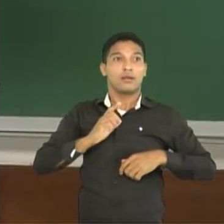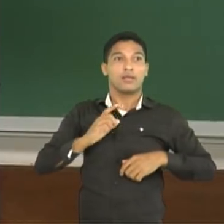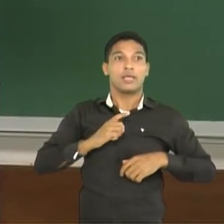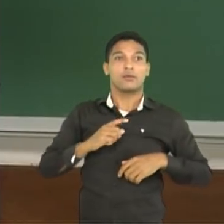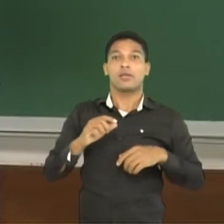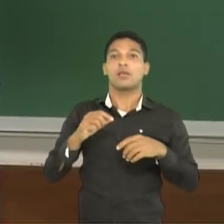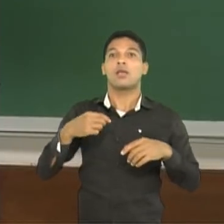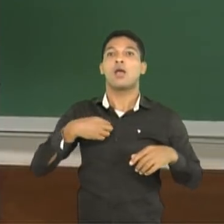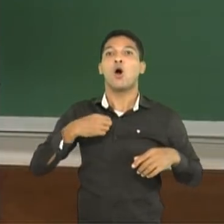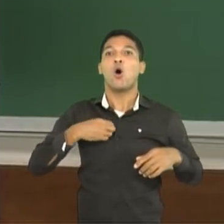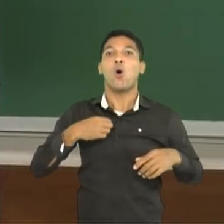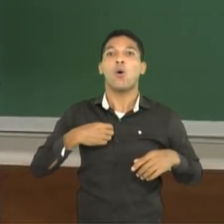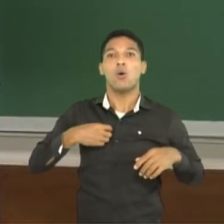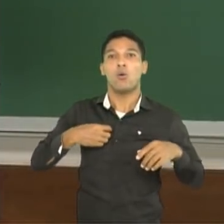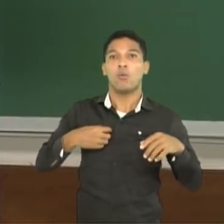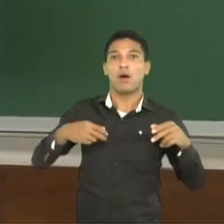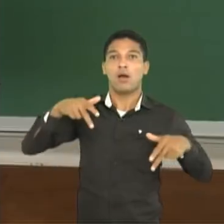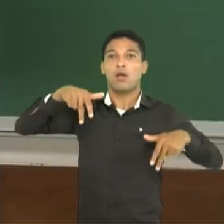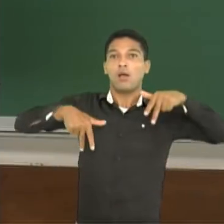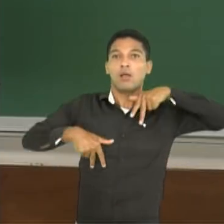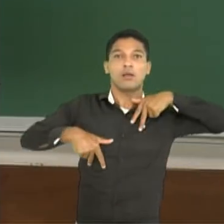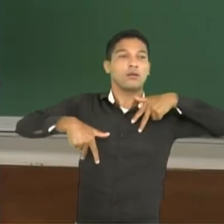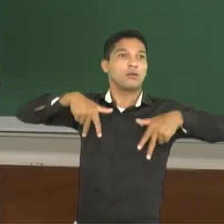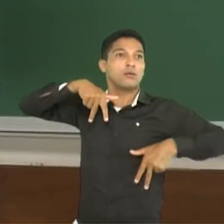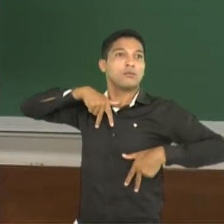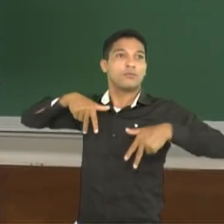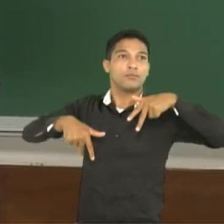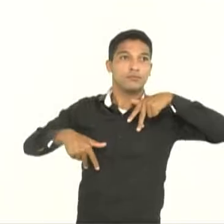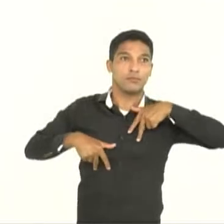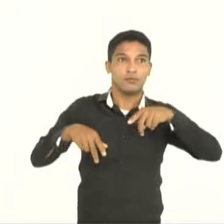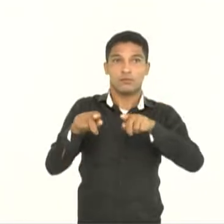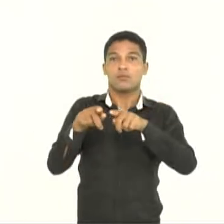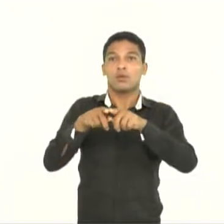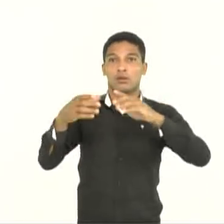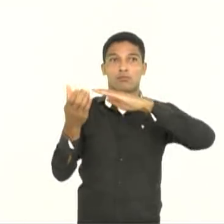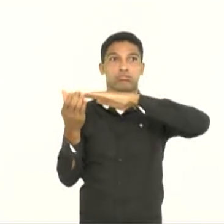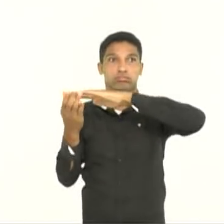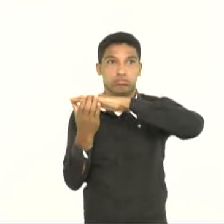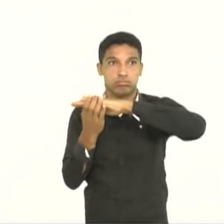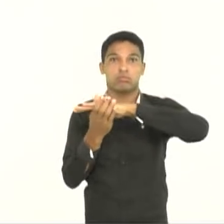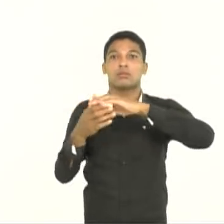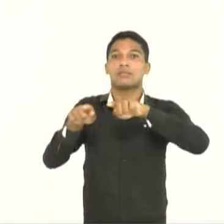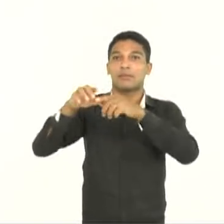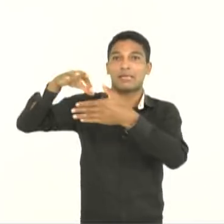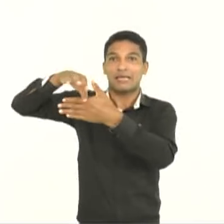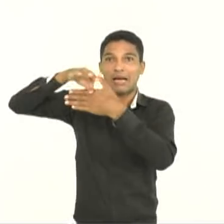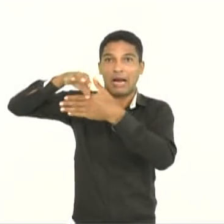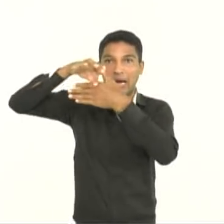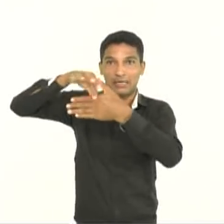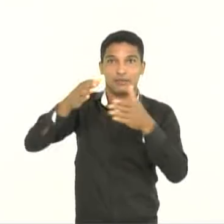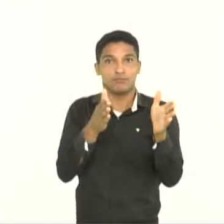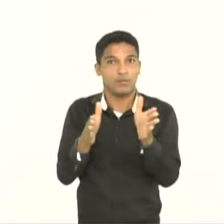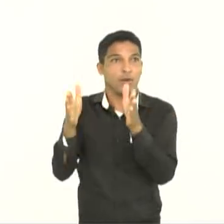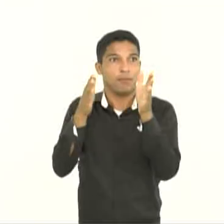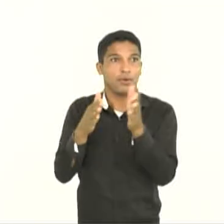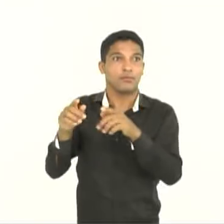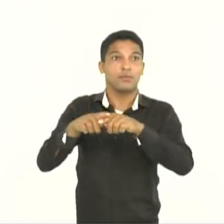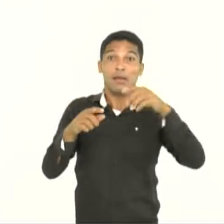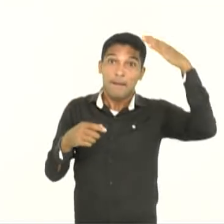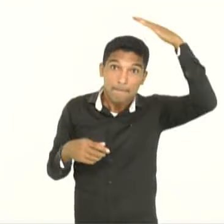algumas especificidades em outros, né? E no Paraná nós vamos ter agroindústria, de eletrodomésticos, de